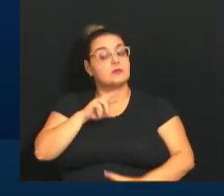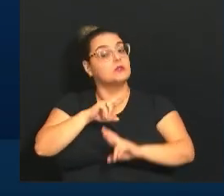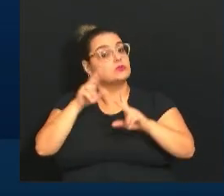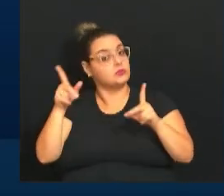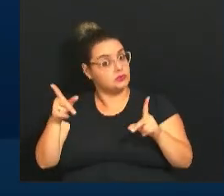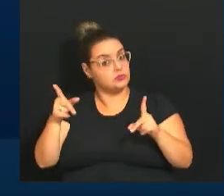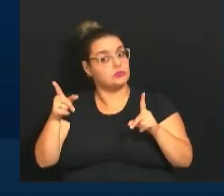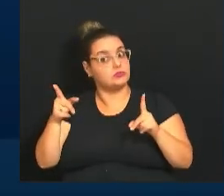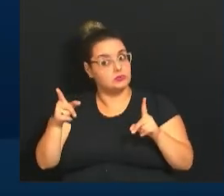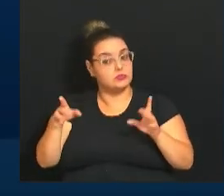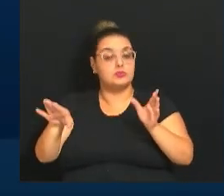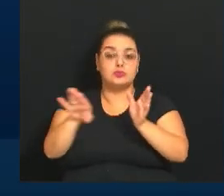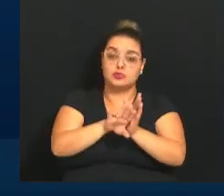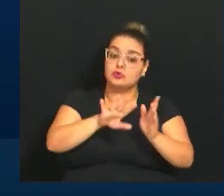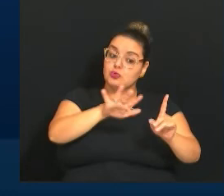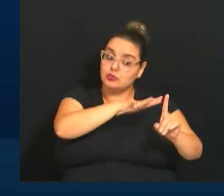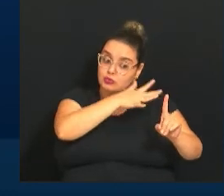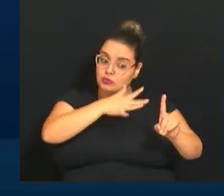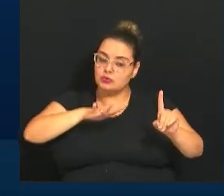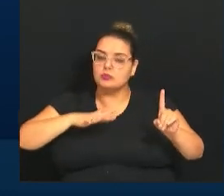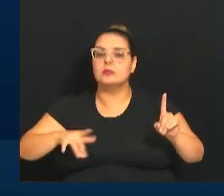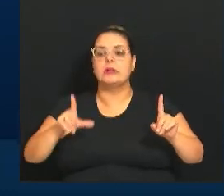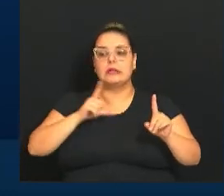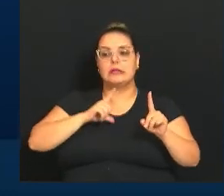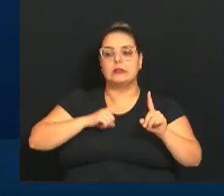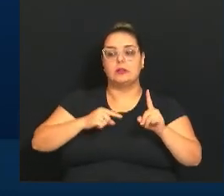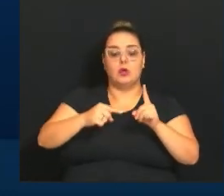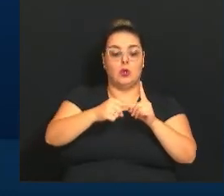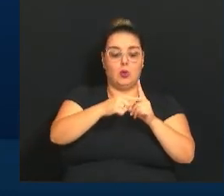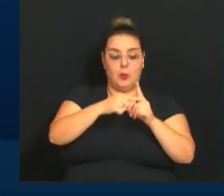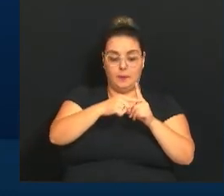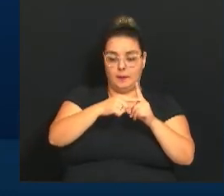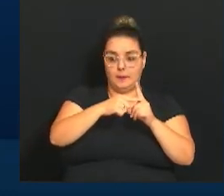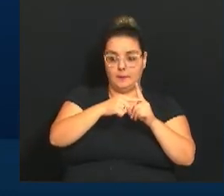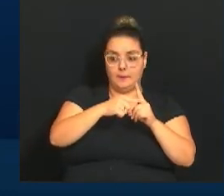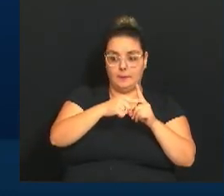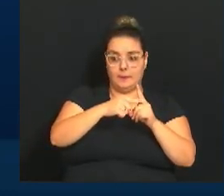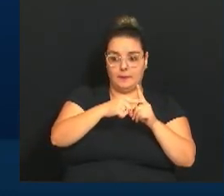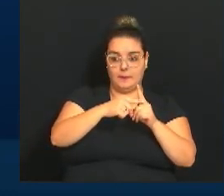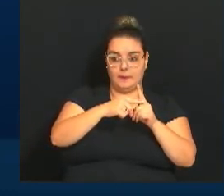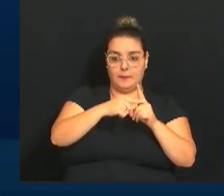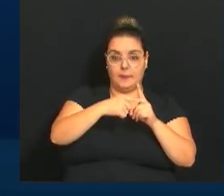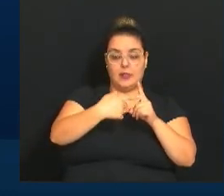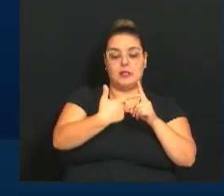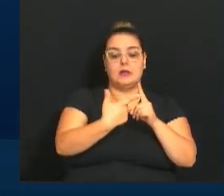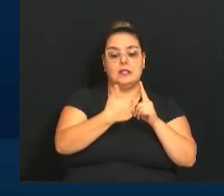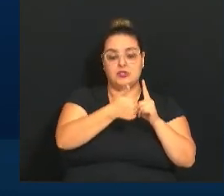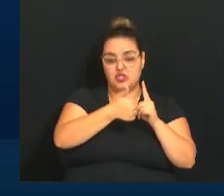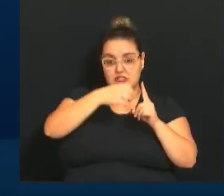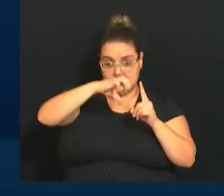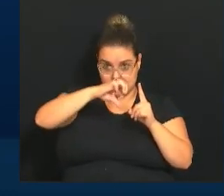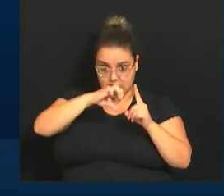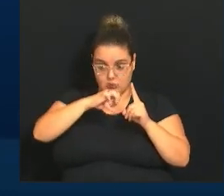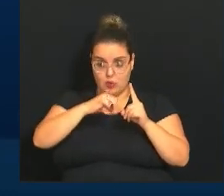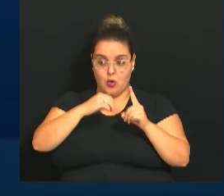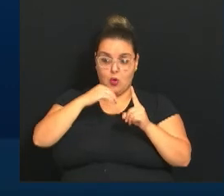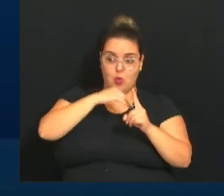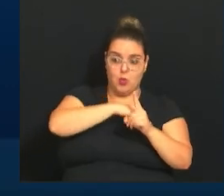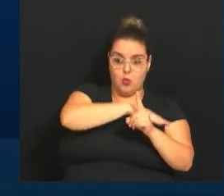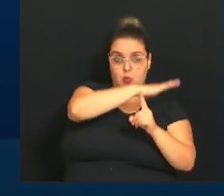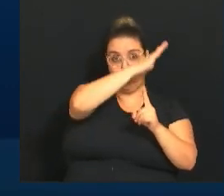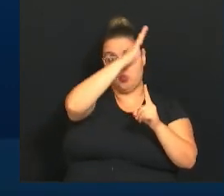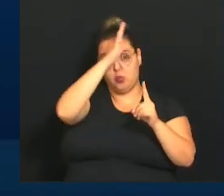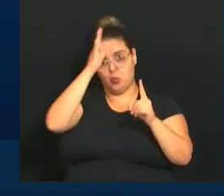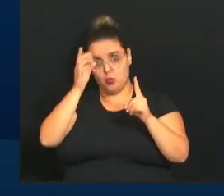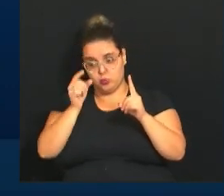Com a chegada do outono, a gente tem a mínima de 19 graus e uma amplitude térmica muito